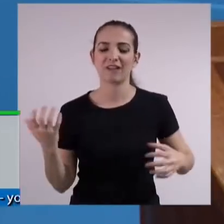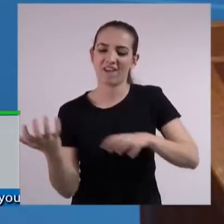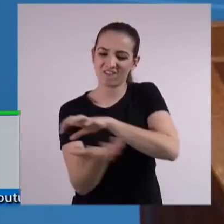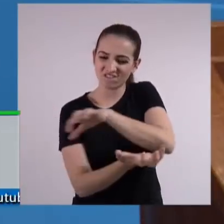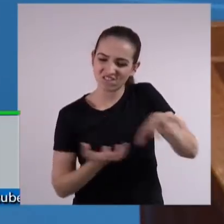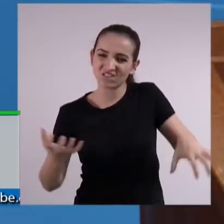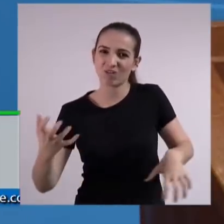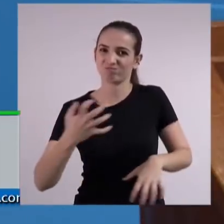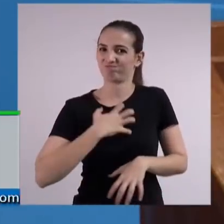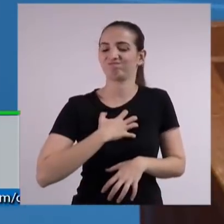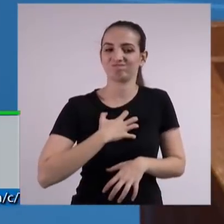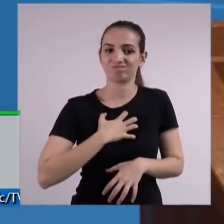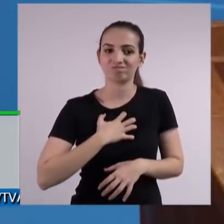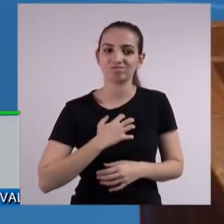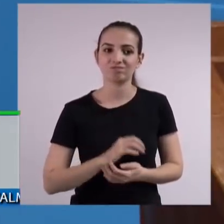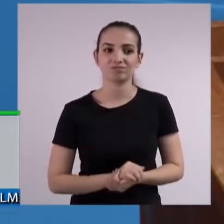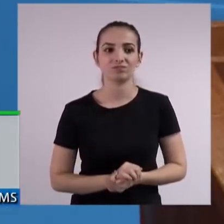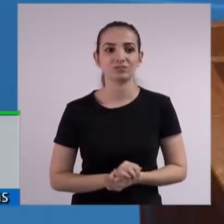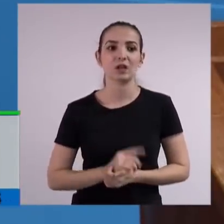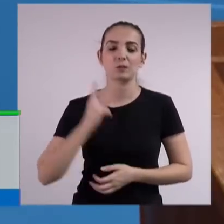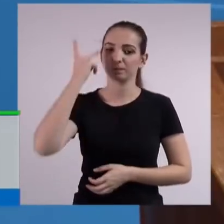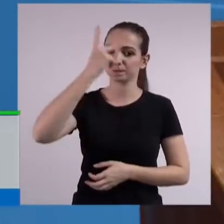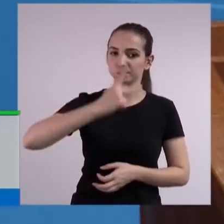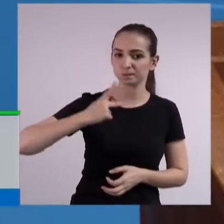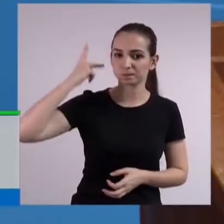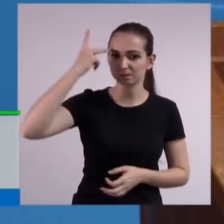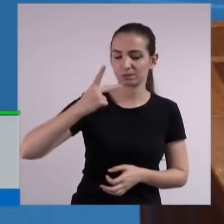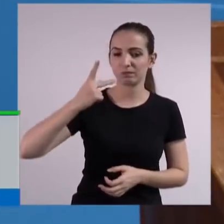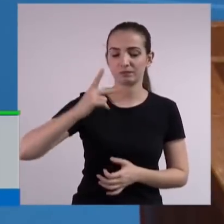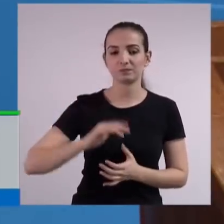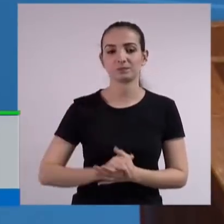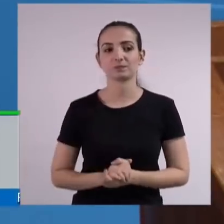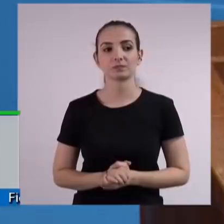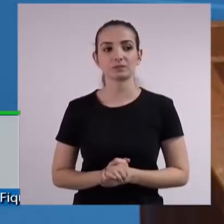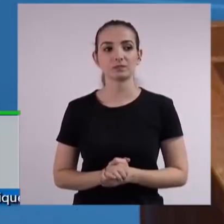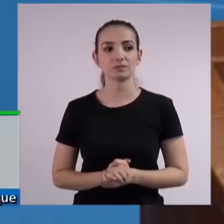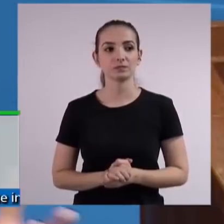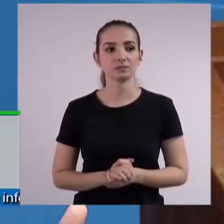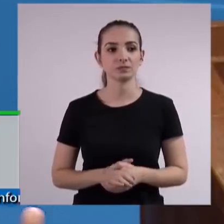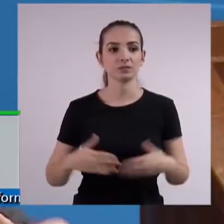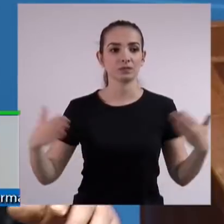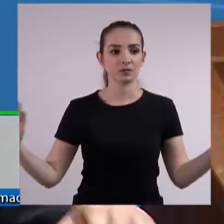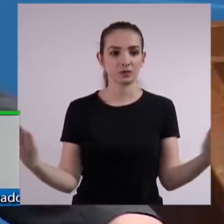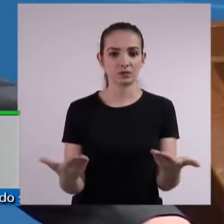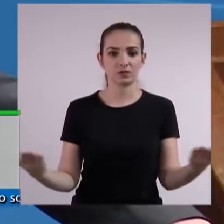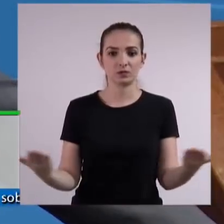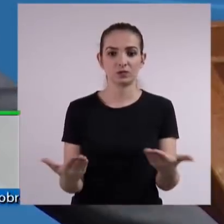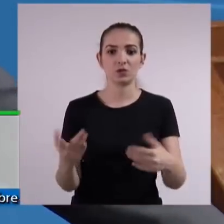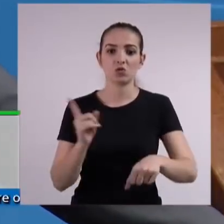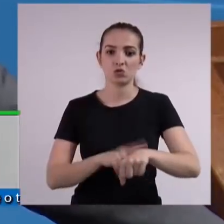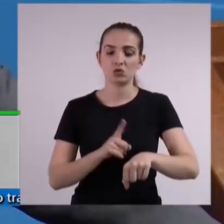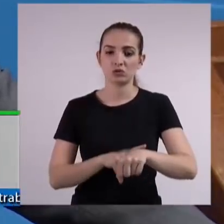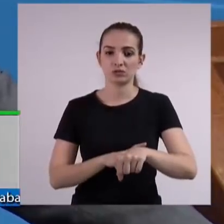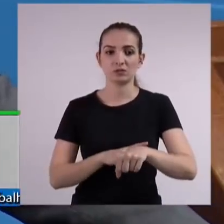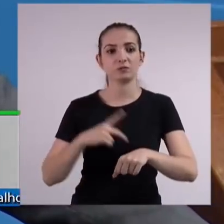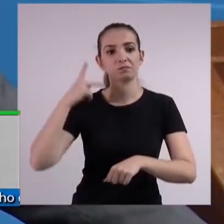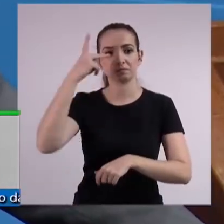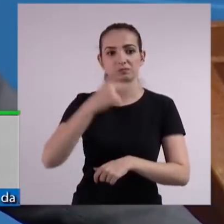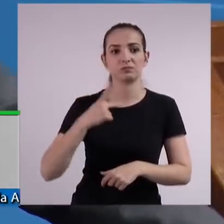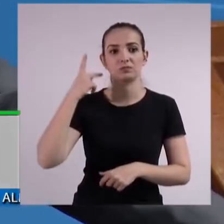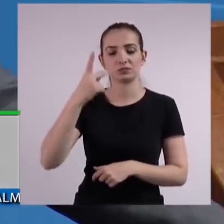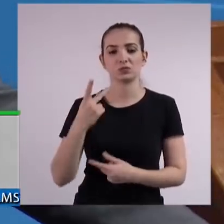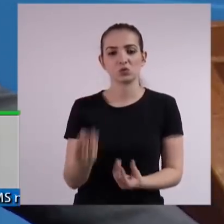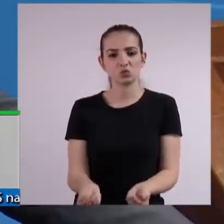revolta até com a política, e boa parte dos políticos,